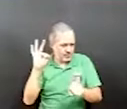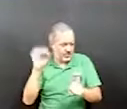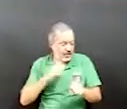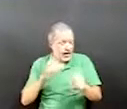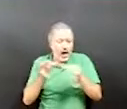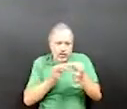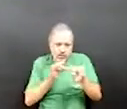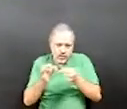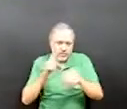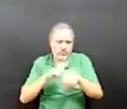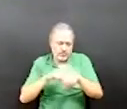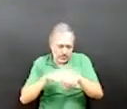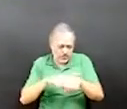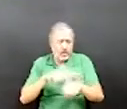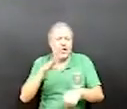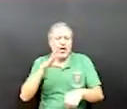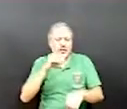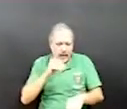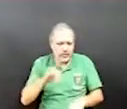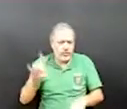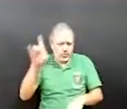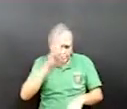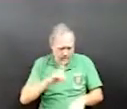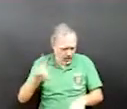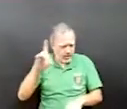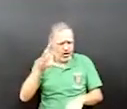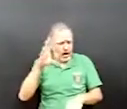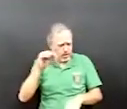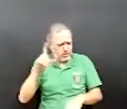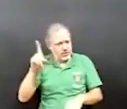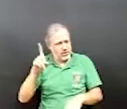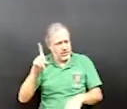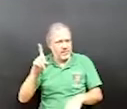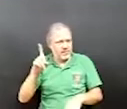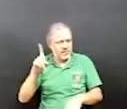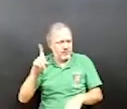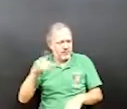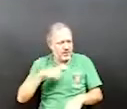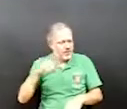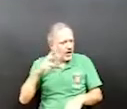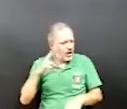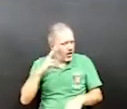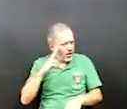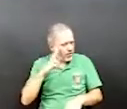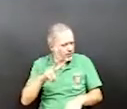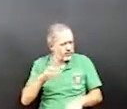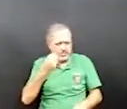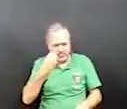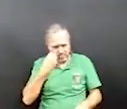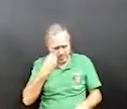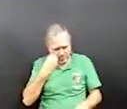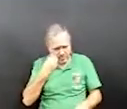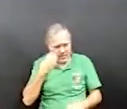encaixar nos horários, ou seja, era sábado, domingo, final de semana, à noite, tinha de buscar, com a facilidade que muitas coisas que eu via já na prática eram